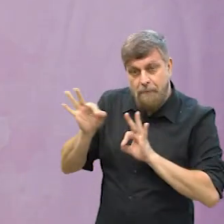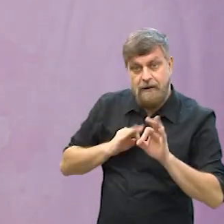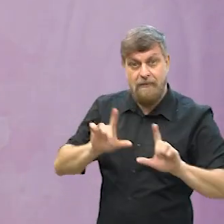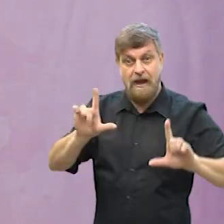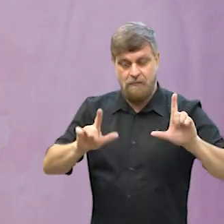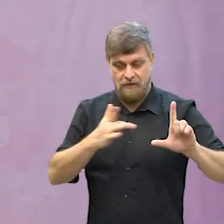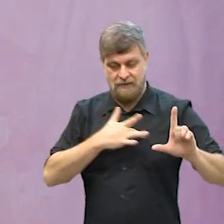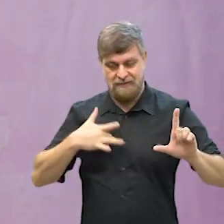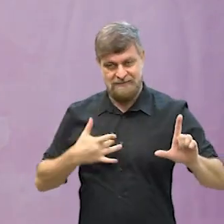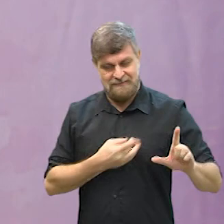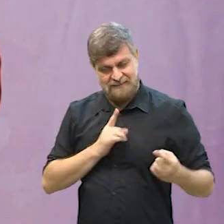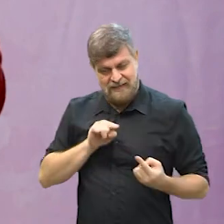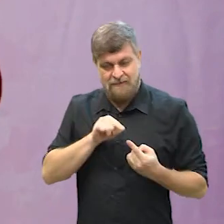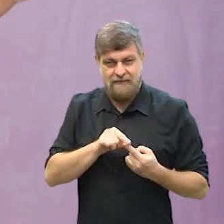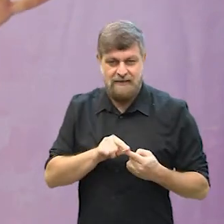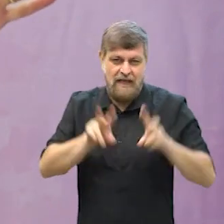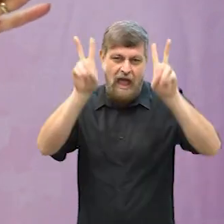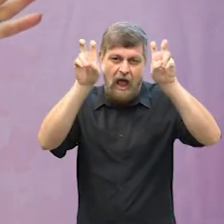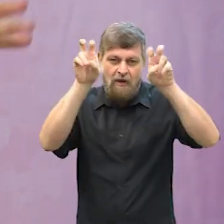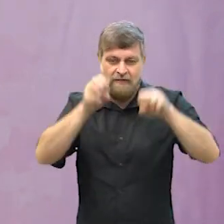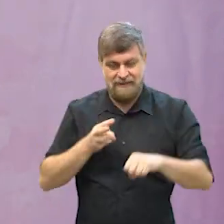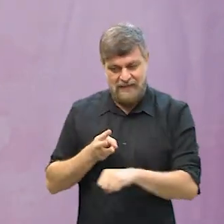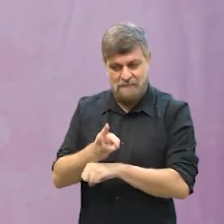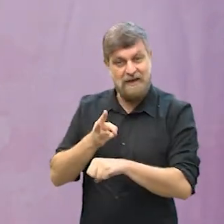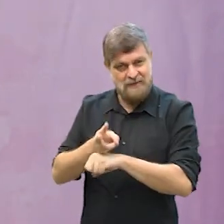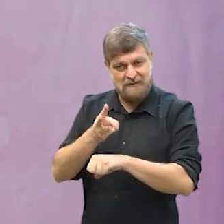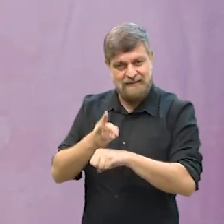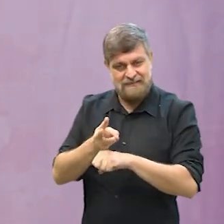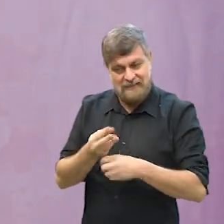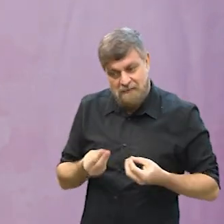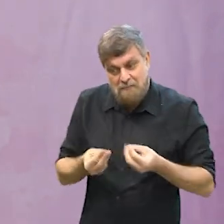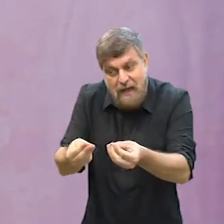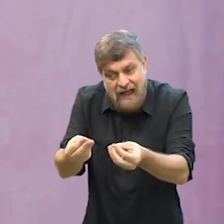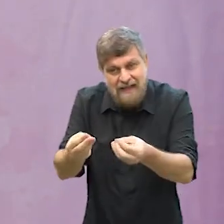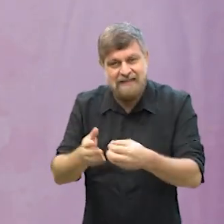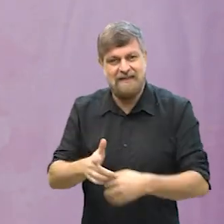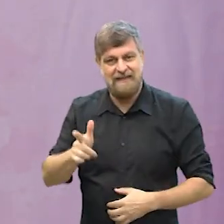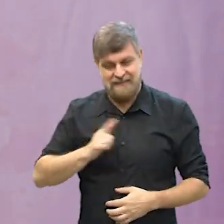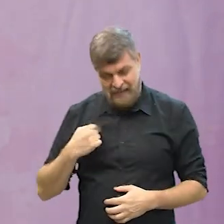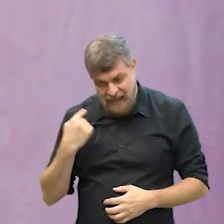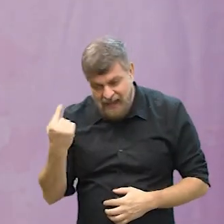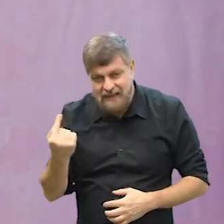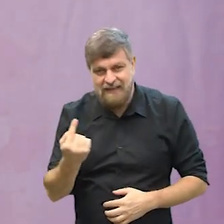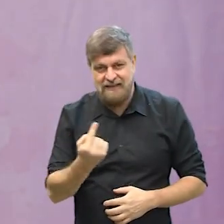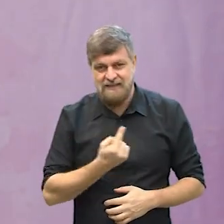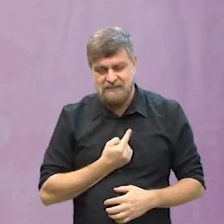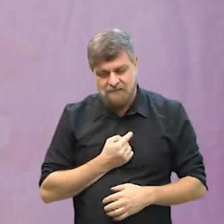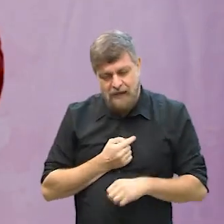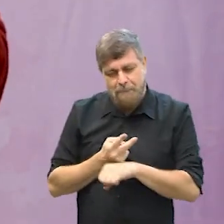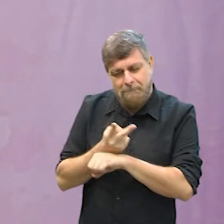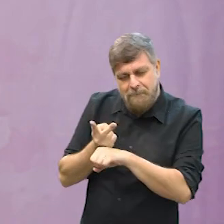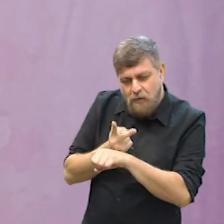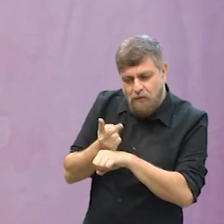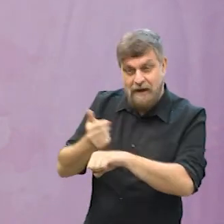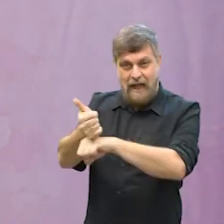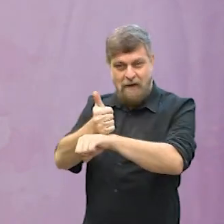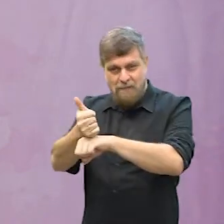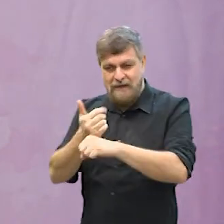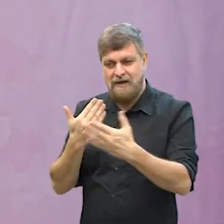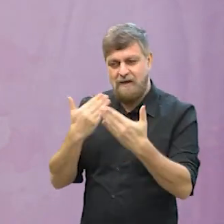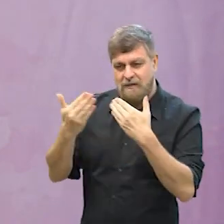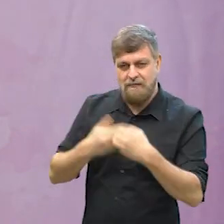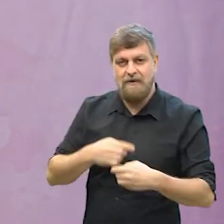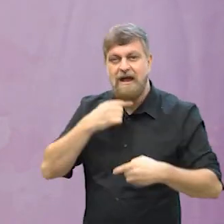fazer o Saúde é Vida. É só enviar uma sugestão de tema para esse número que aparece aí no seu vídeo. Manda para a gente, que a gente vai atrás